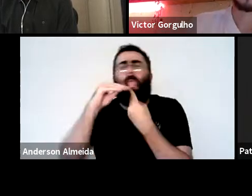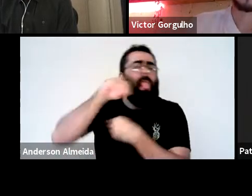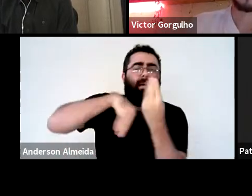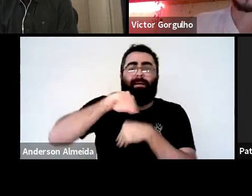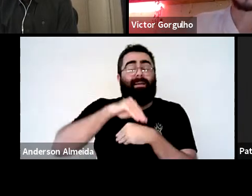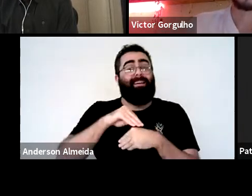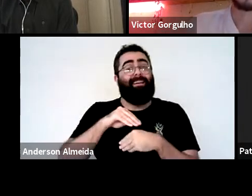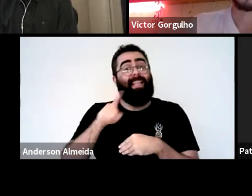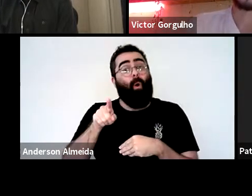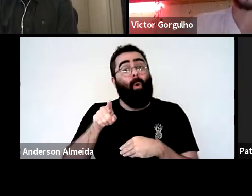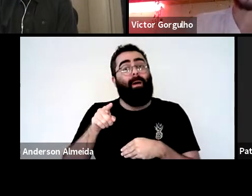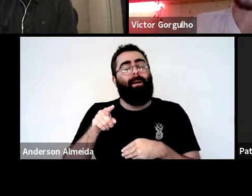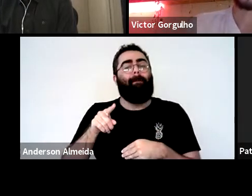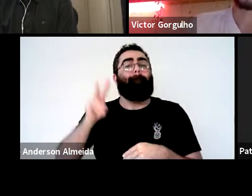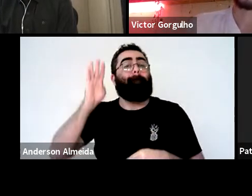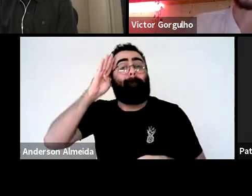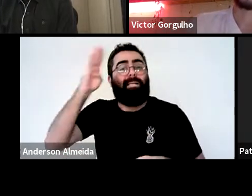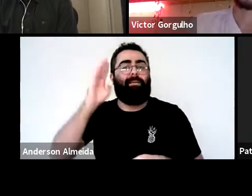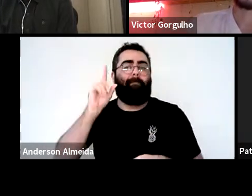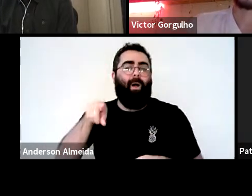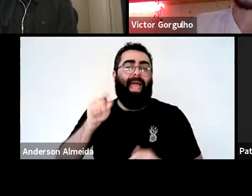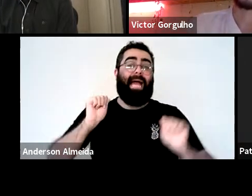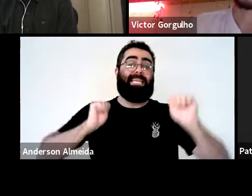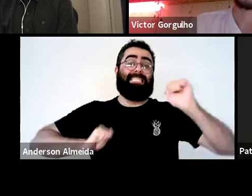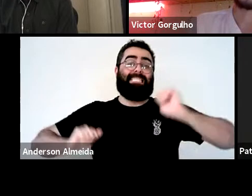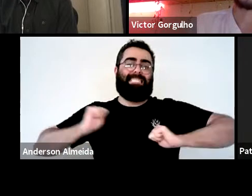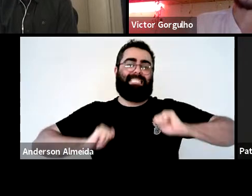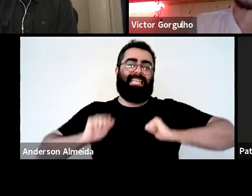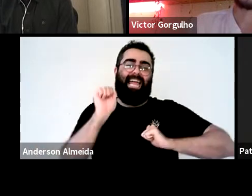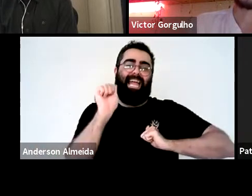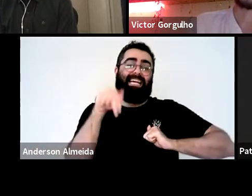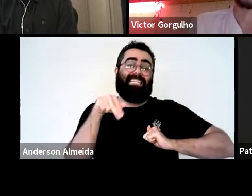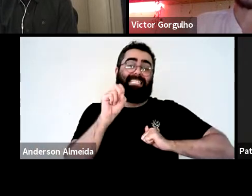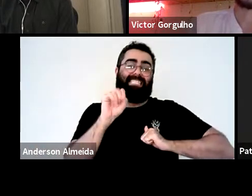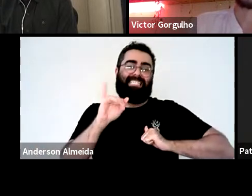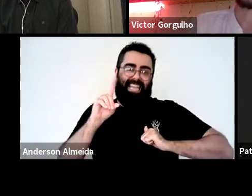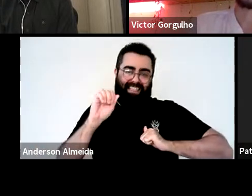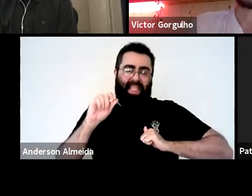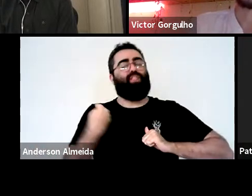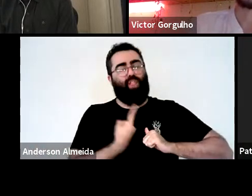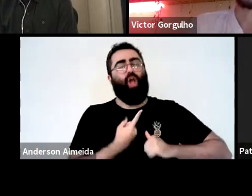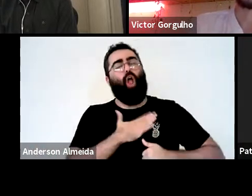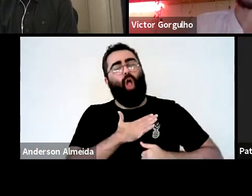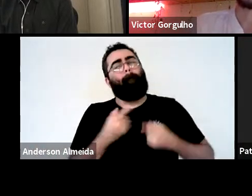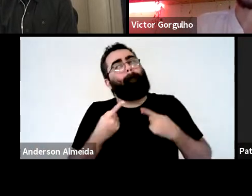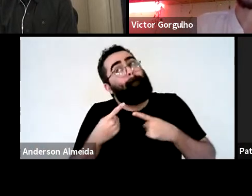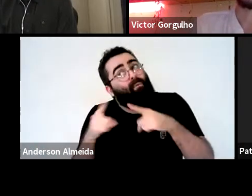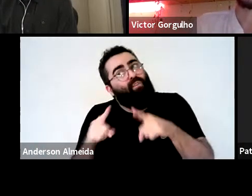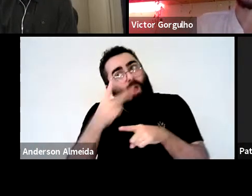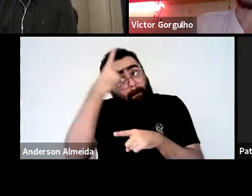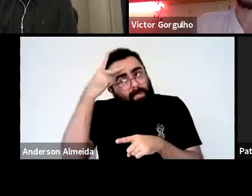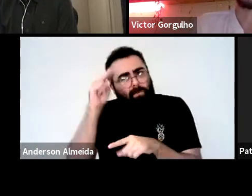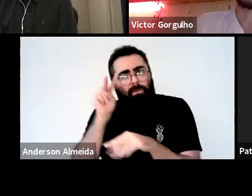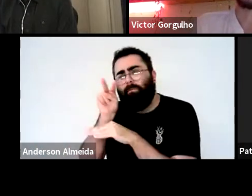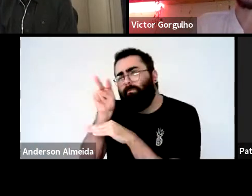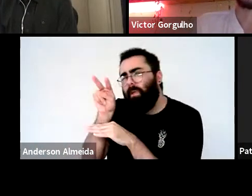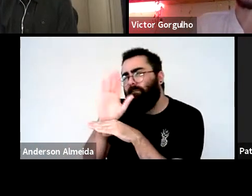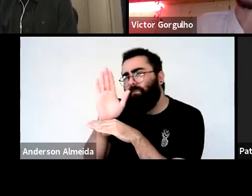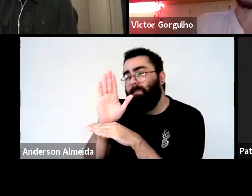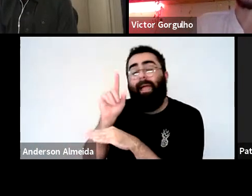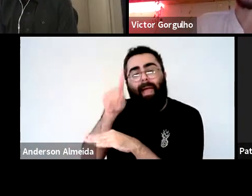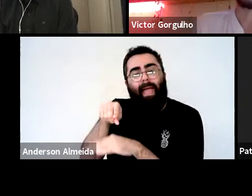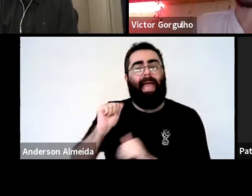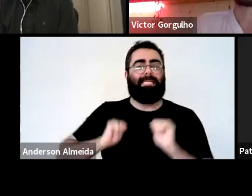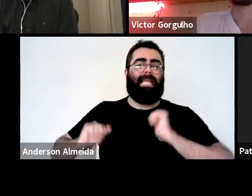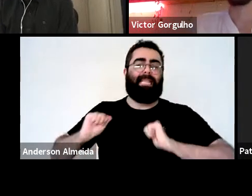trabalho. Uhum. E aí tem uma coisa do pensamento da Denise, eu quero voltar dois passos atrás, que ela vai falar sobre o fractal, né? Que